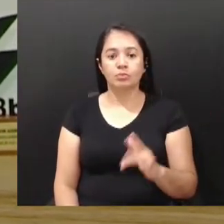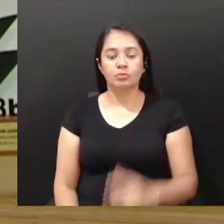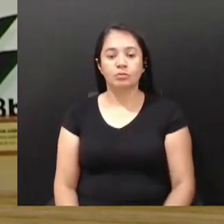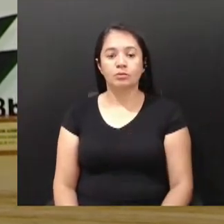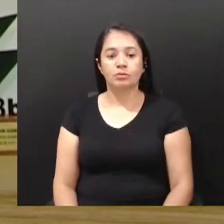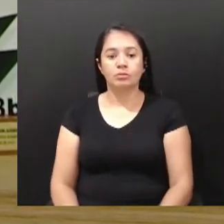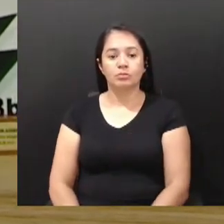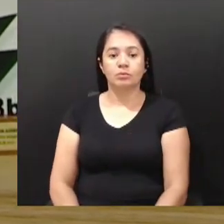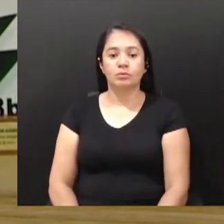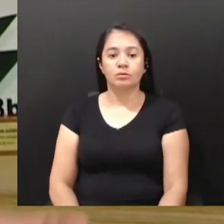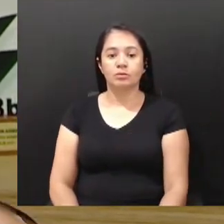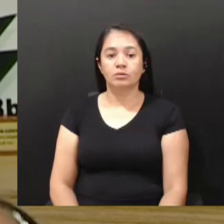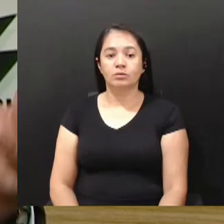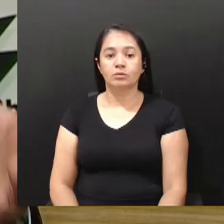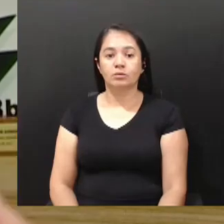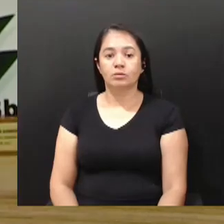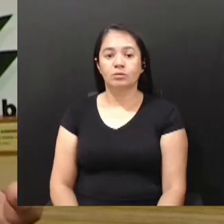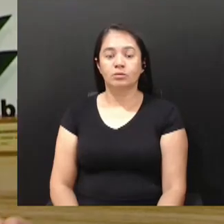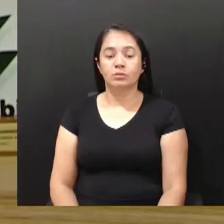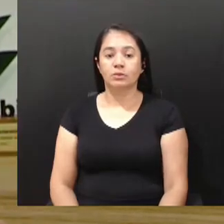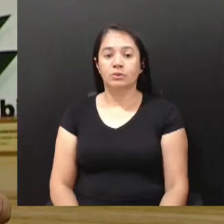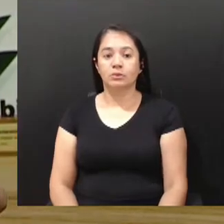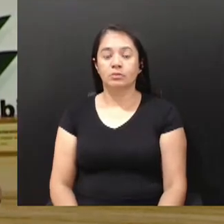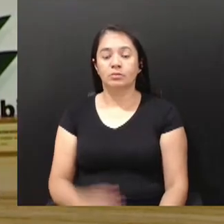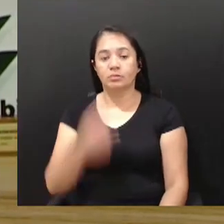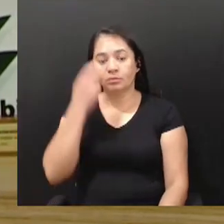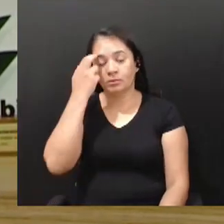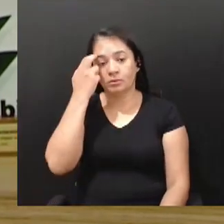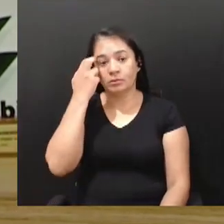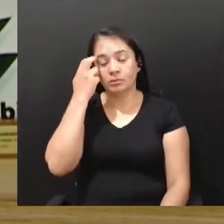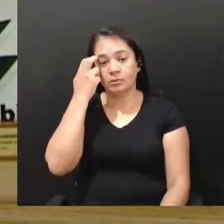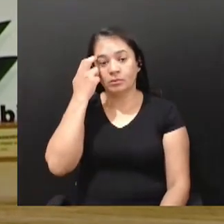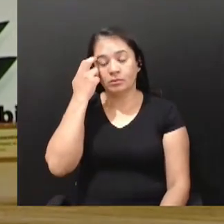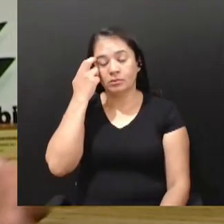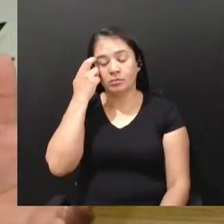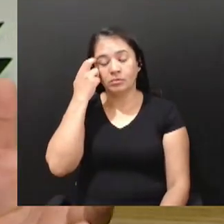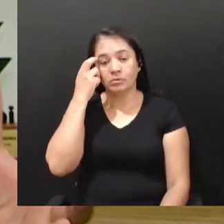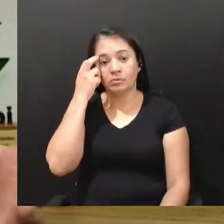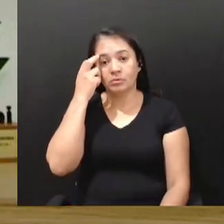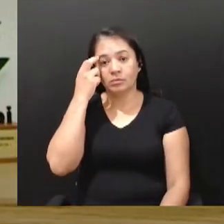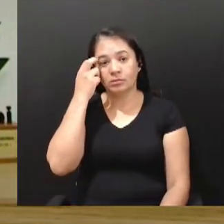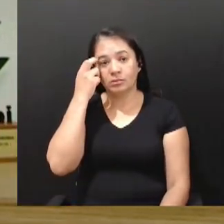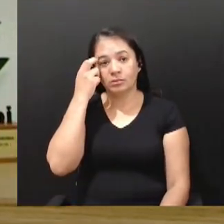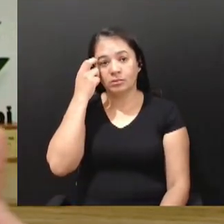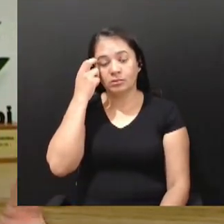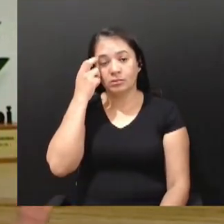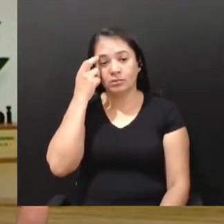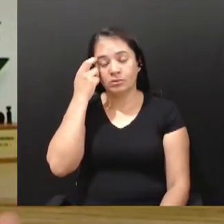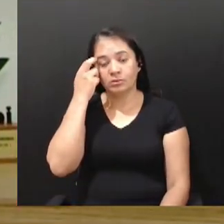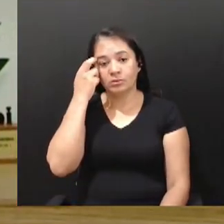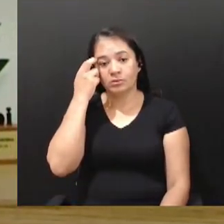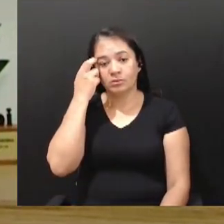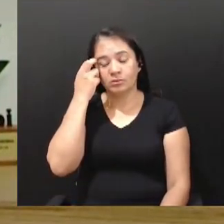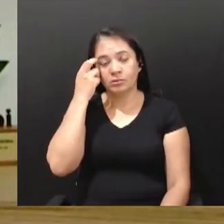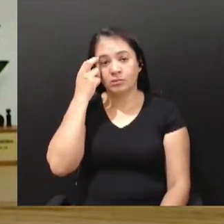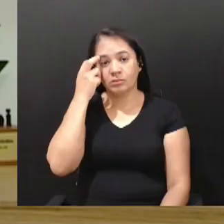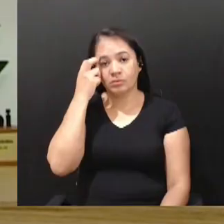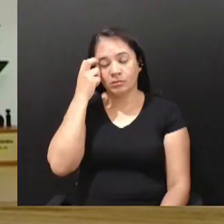importante que a gente faça esse sopesamento, né? Mais uma vez repito, para que a gente não resolva um problema criando